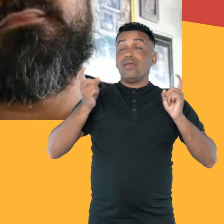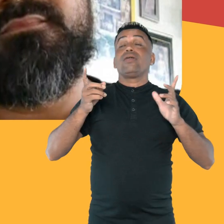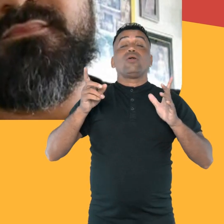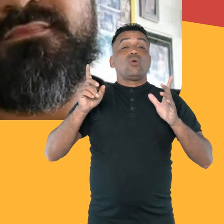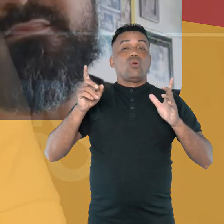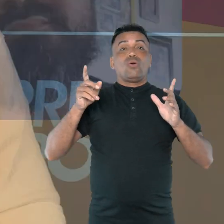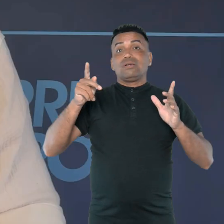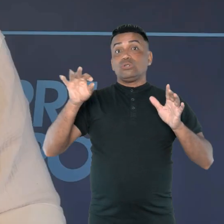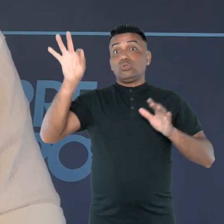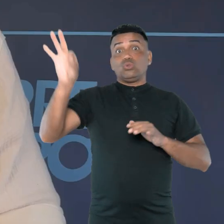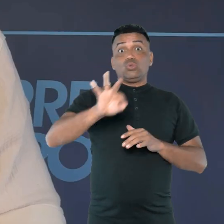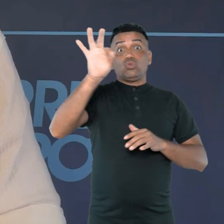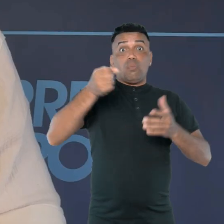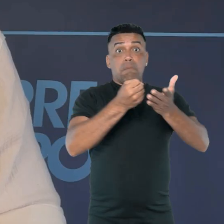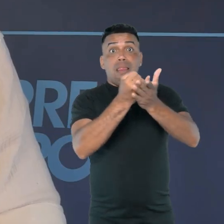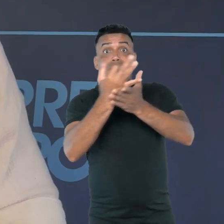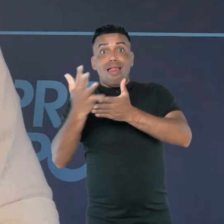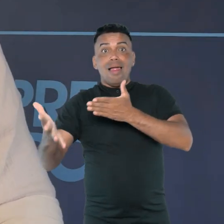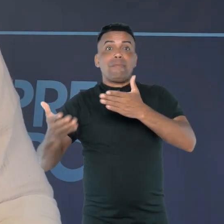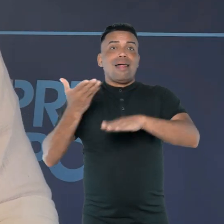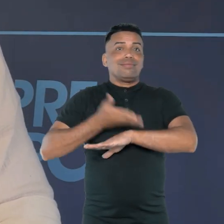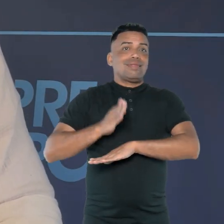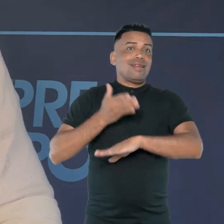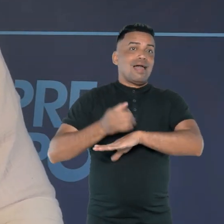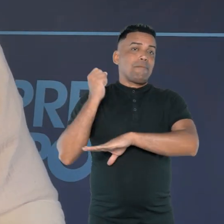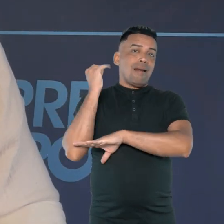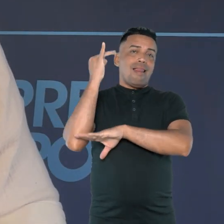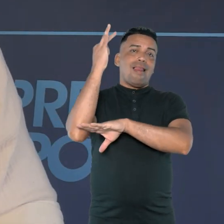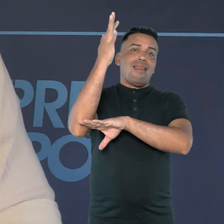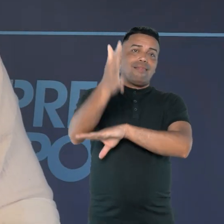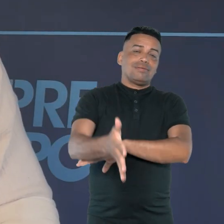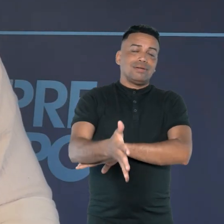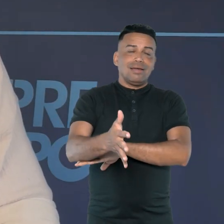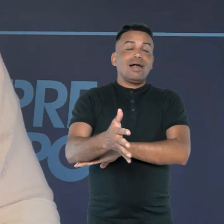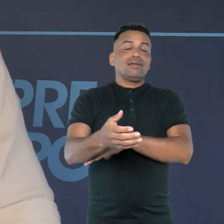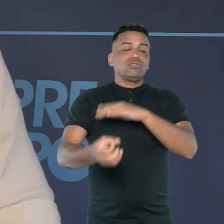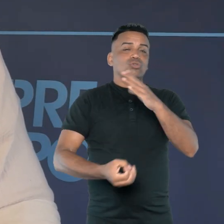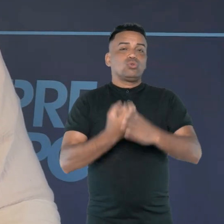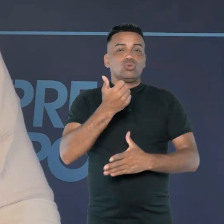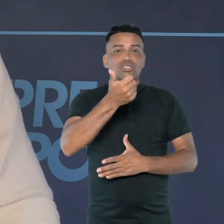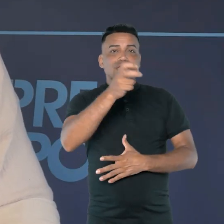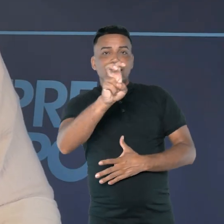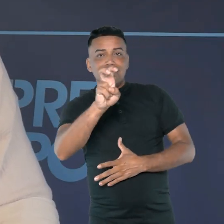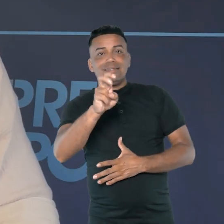inteira. E aí disso vem 15, 20 páginas